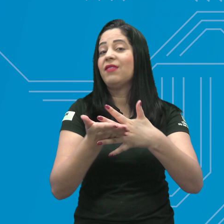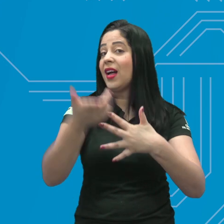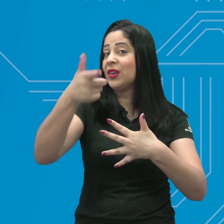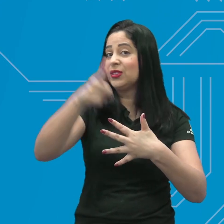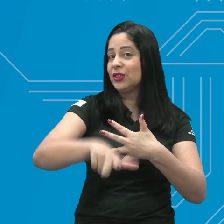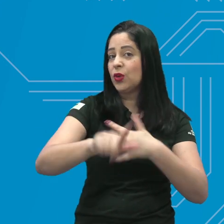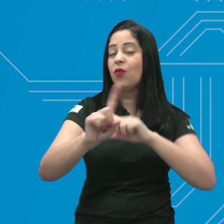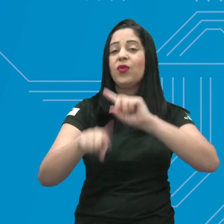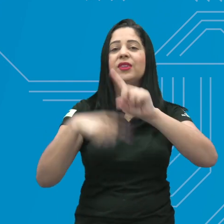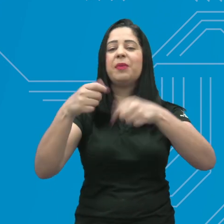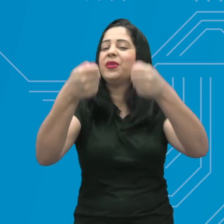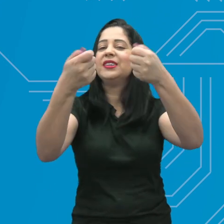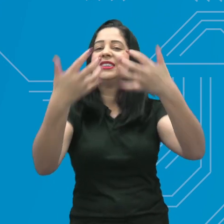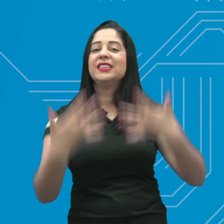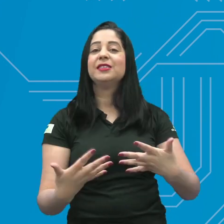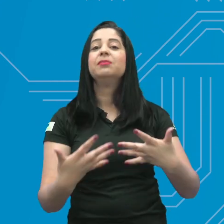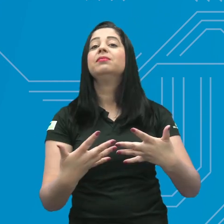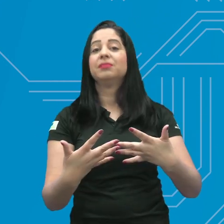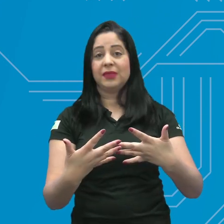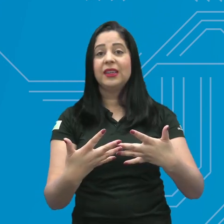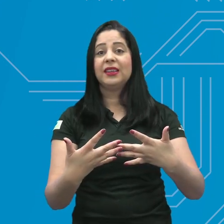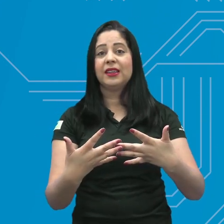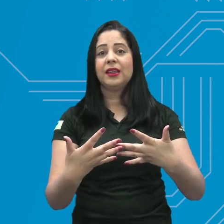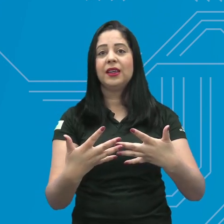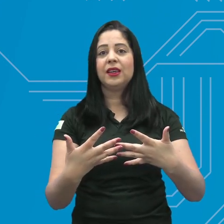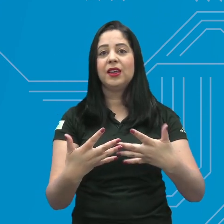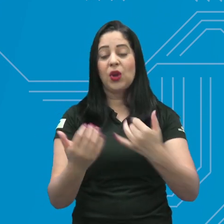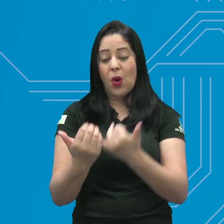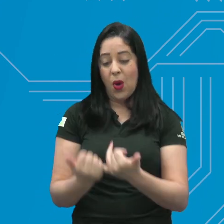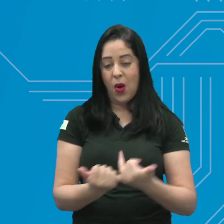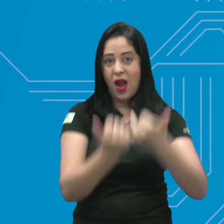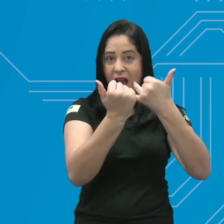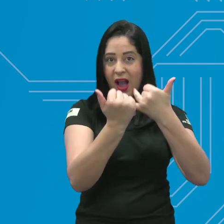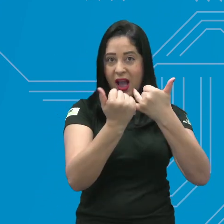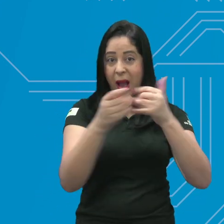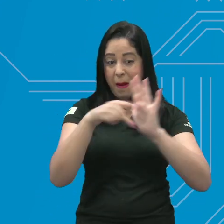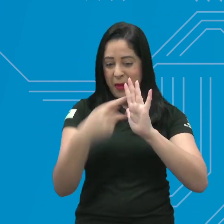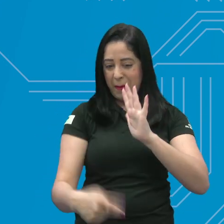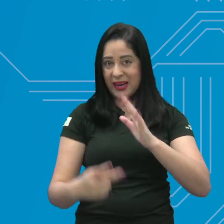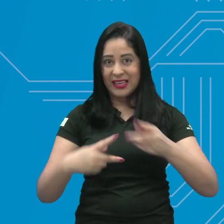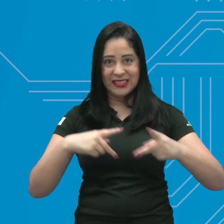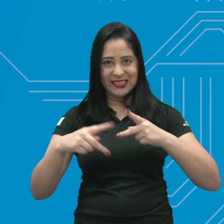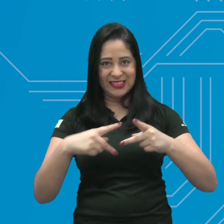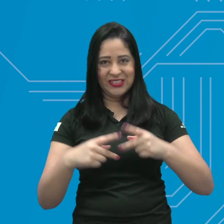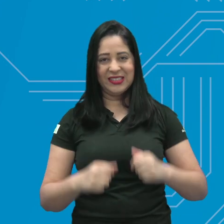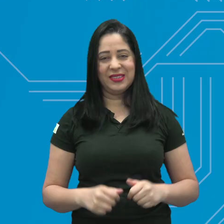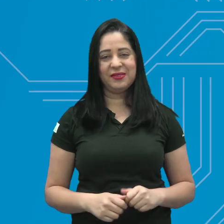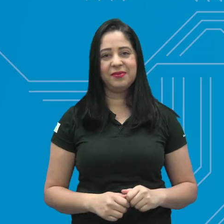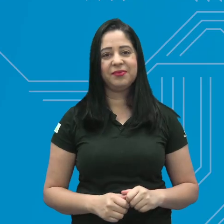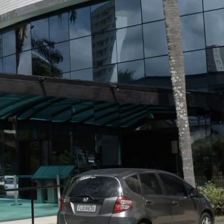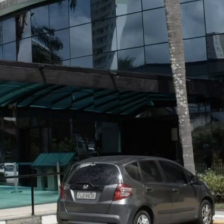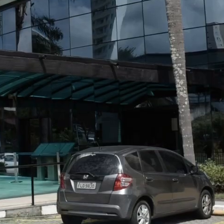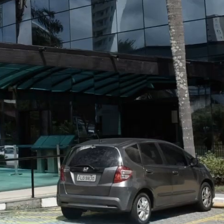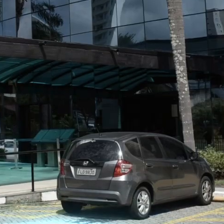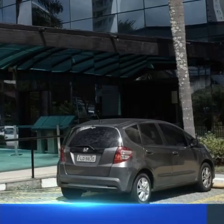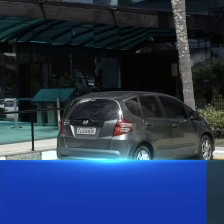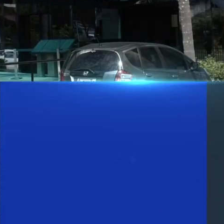uma pausa no Semana e na volta vamos mostrar para você os patrimônios históricos de São José dos Campos.